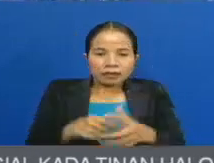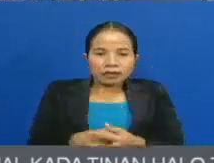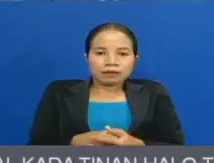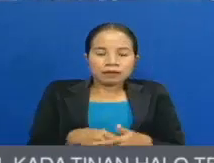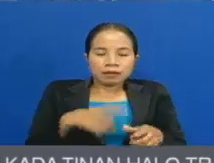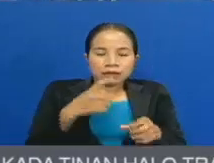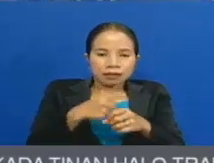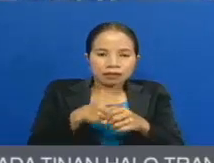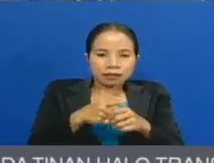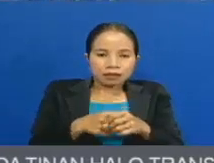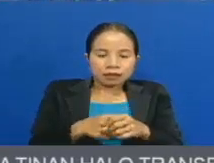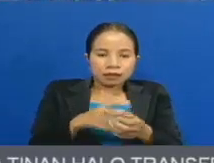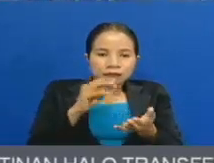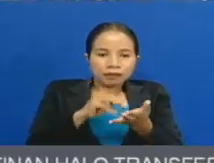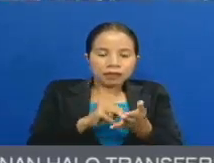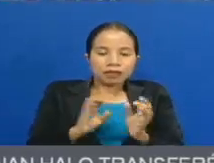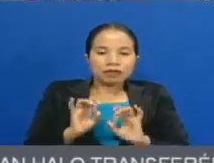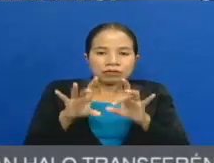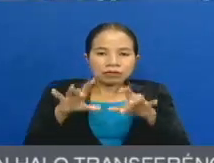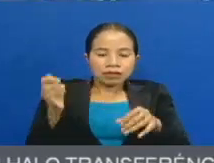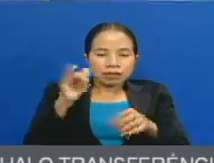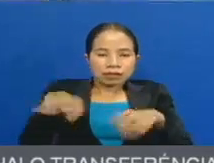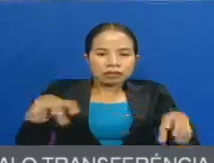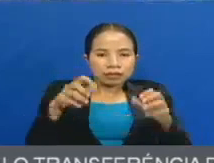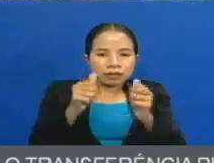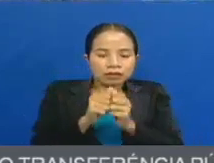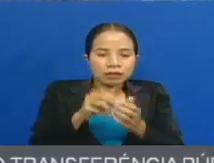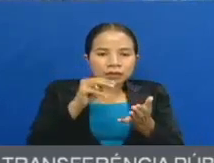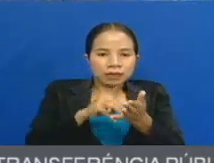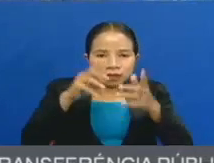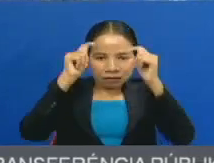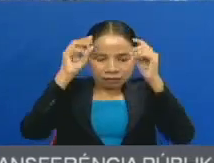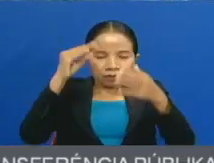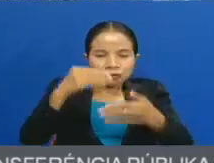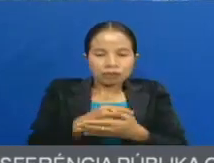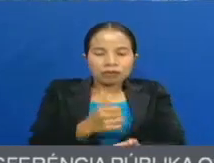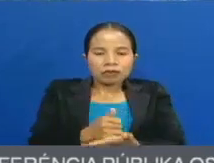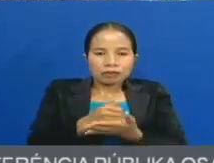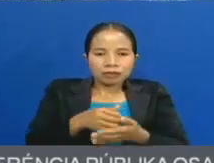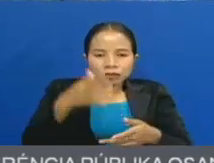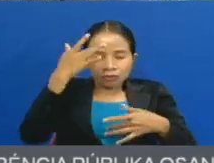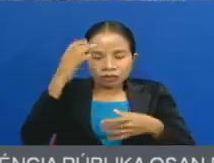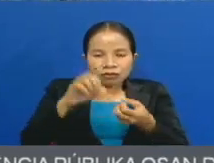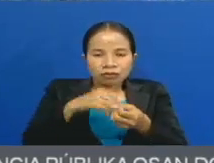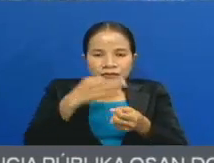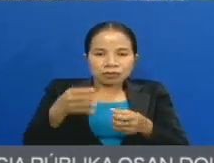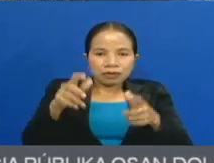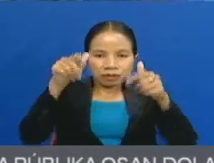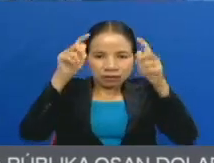E a momento neba, médico australiano Sira, serviço a mútuo com médico timoruan, onde atende caso Covid-19